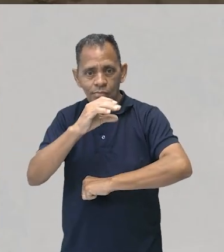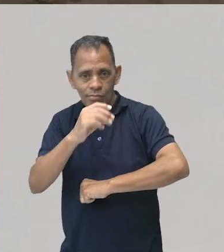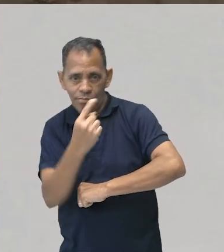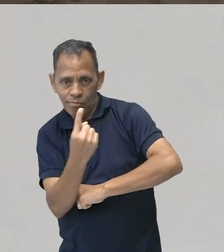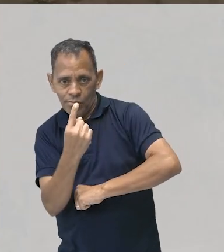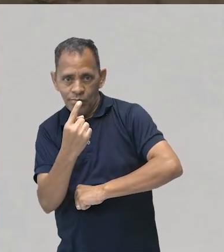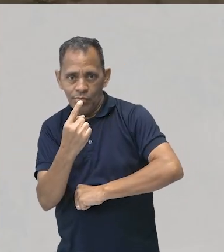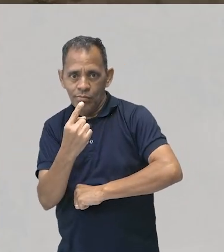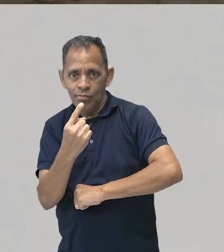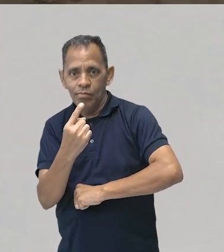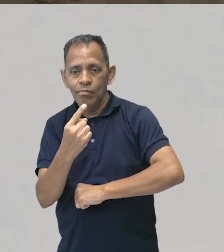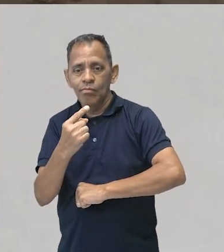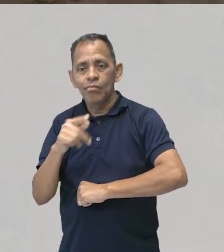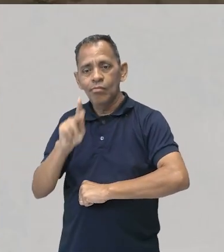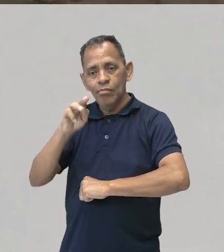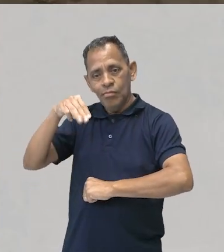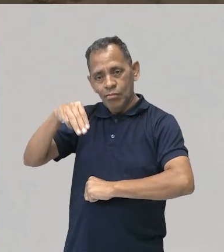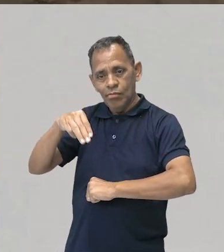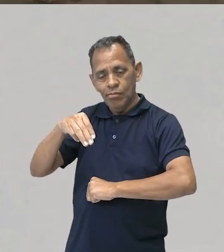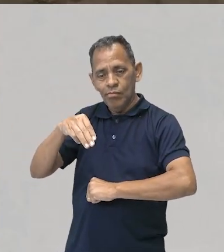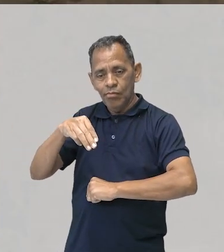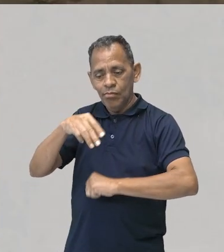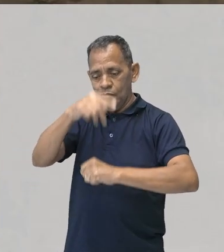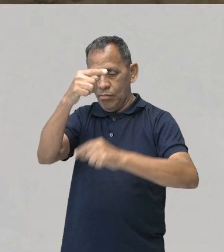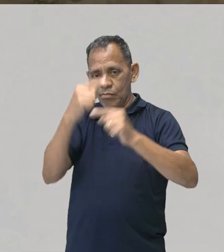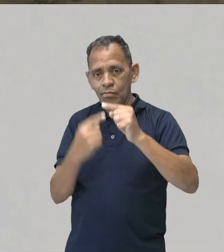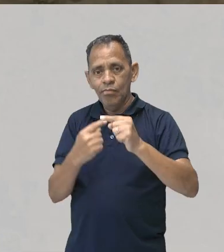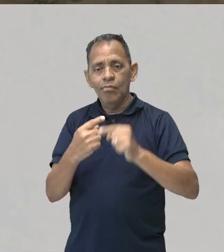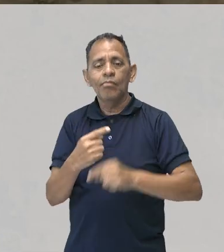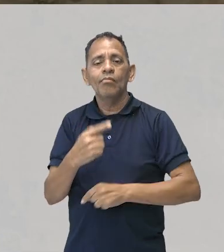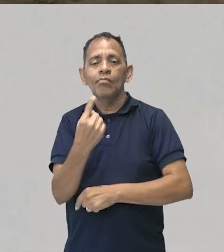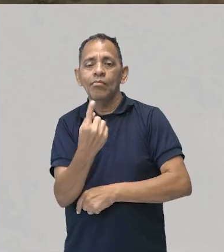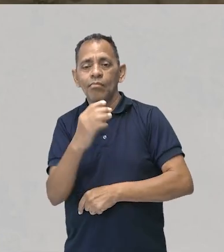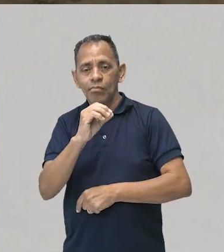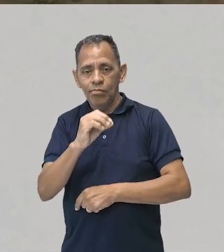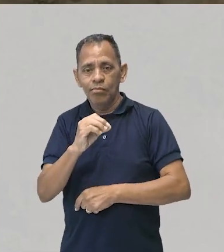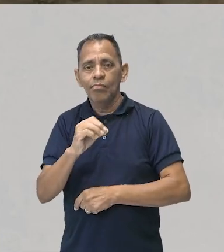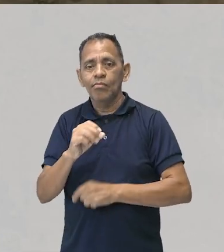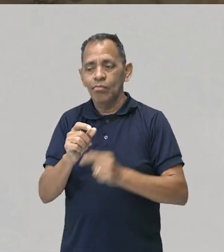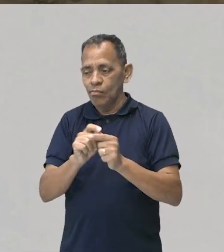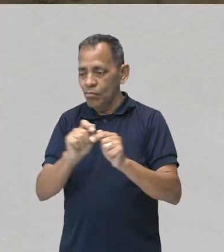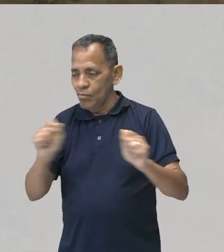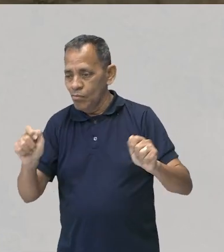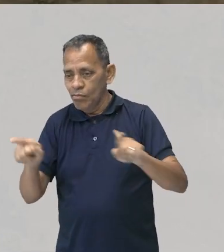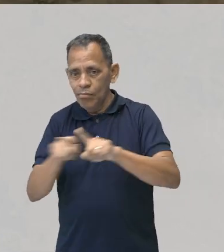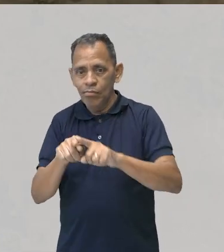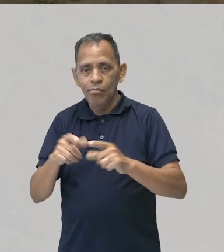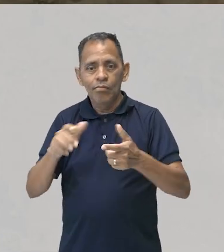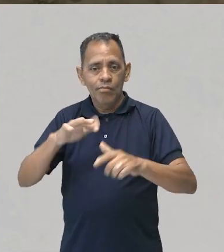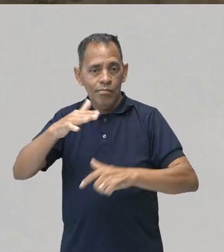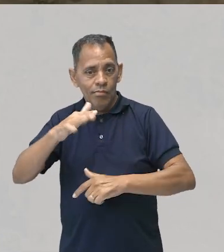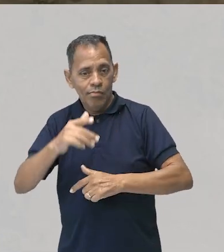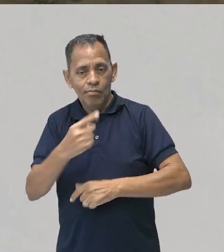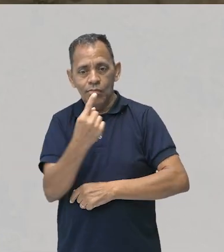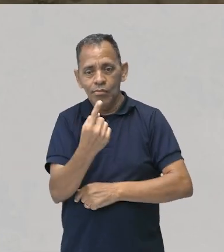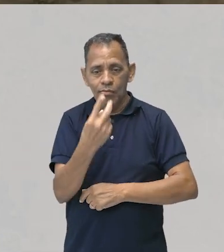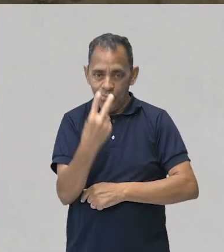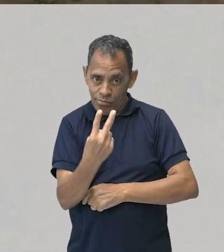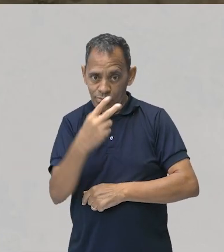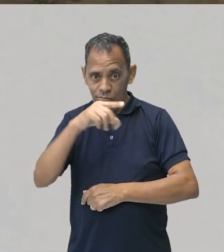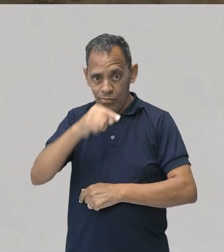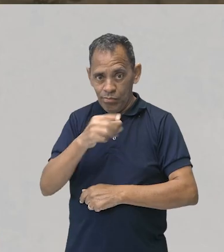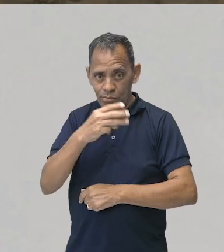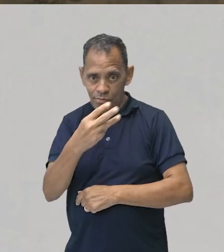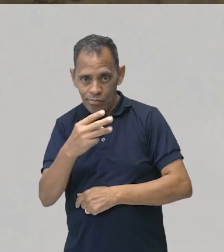de comprimento por 10 quilômetros de largura, com uma população de aproximadamente 2,3 milhões